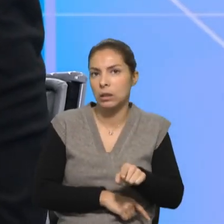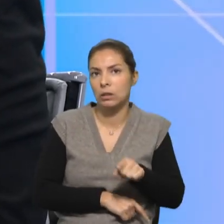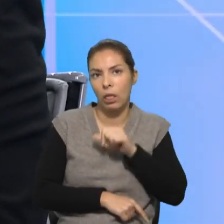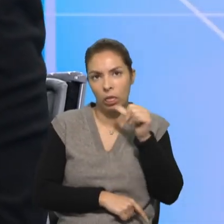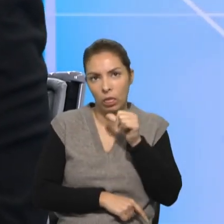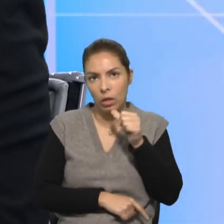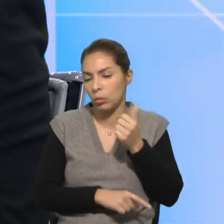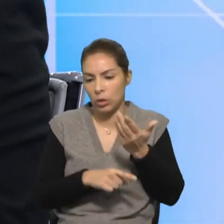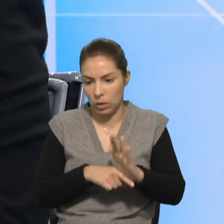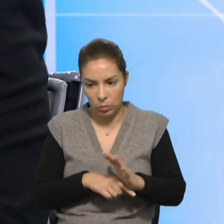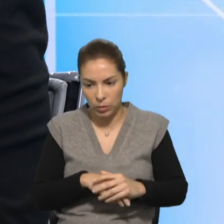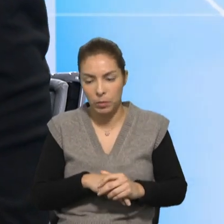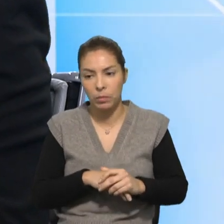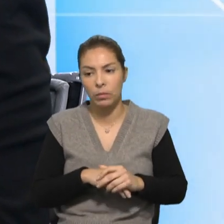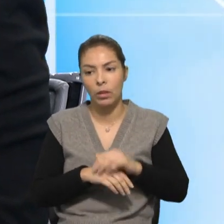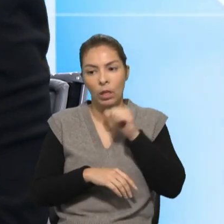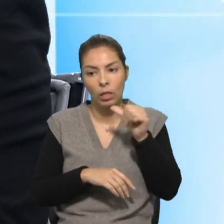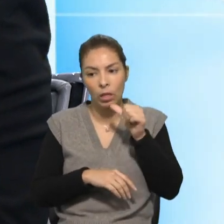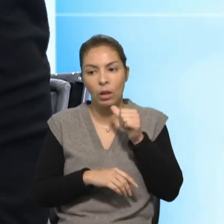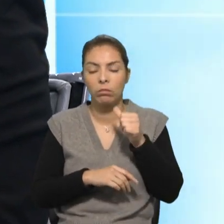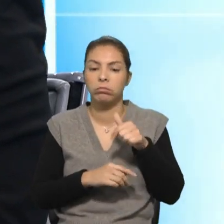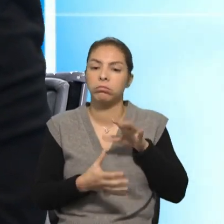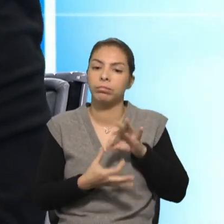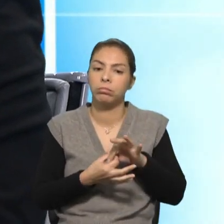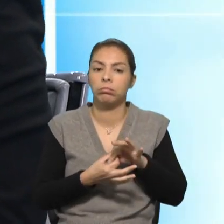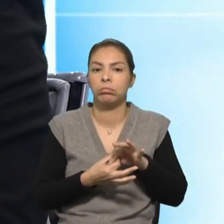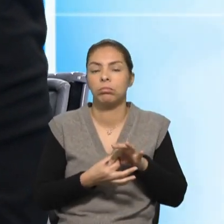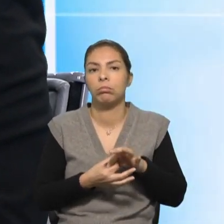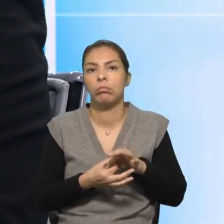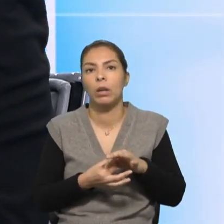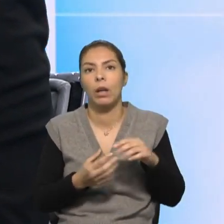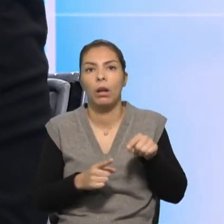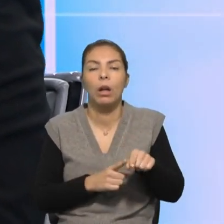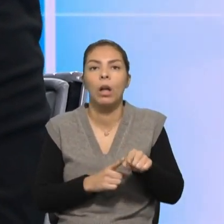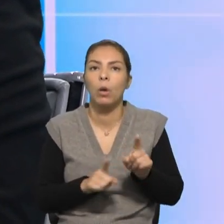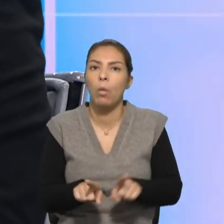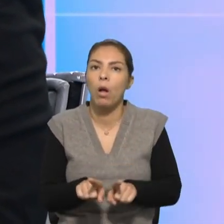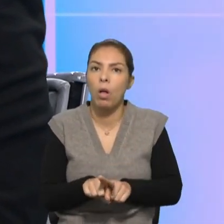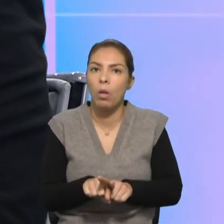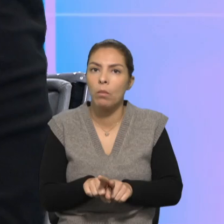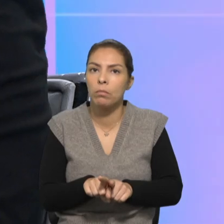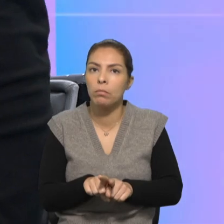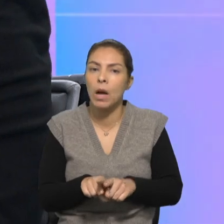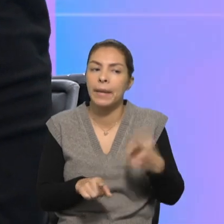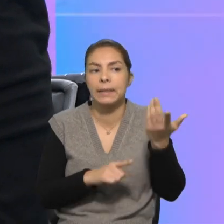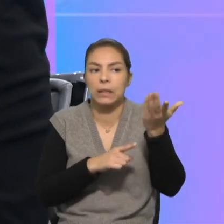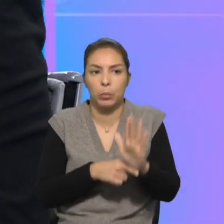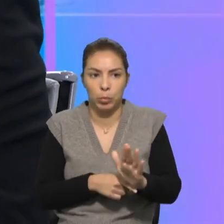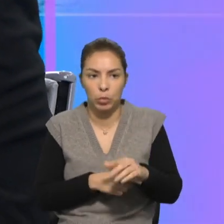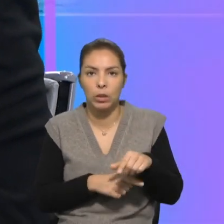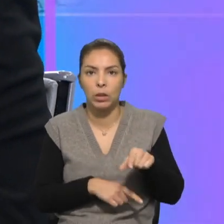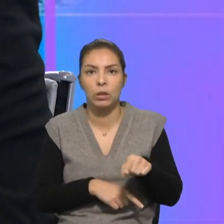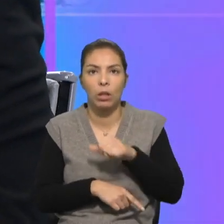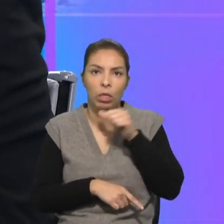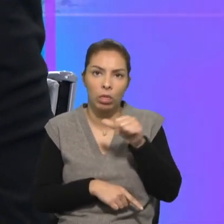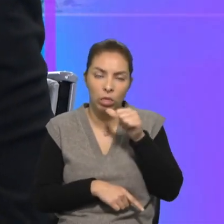Por exemplo, que sejam constituídos conselhos pastorais em todas as paróquias. Pode ser só como exemplo deste caminho que é feito. Que